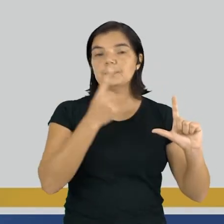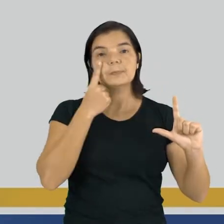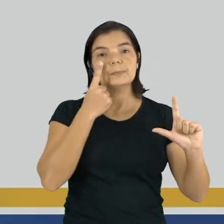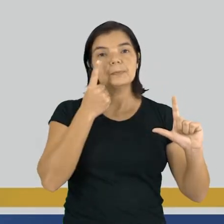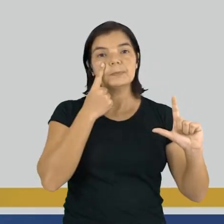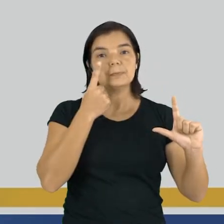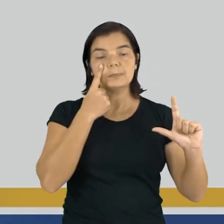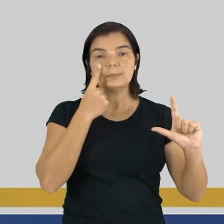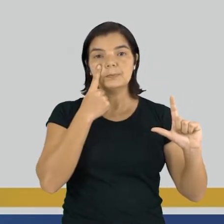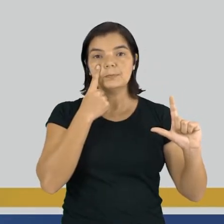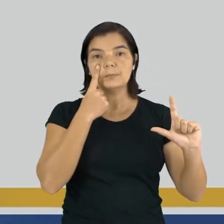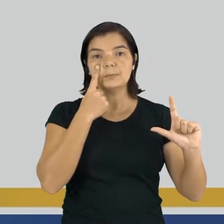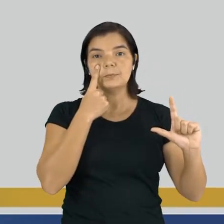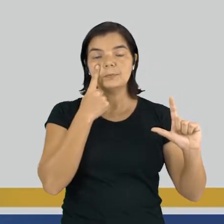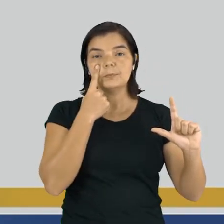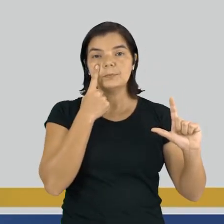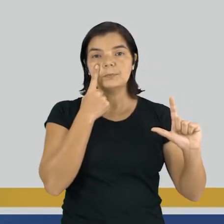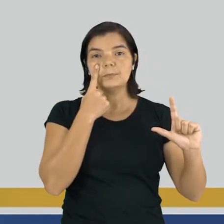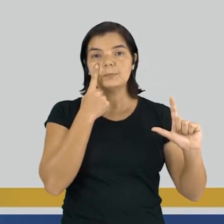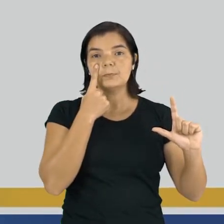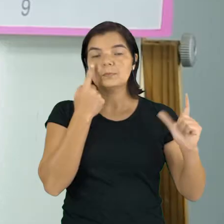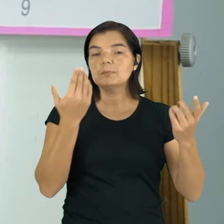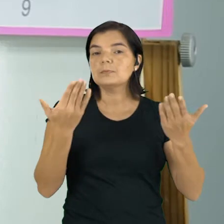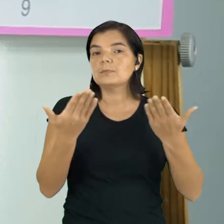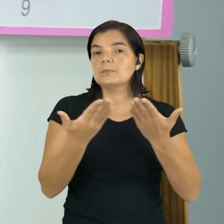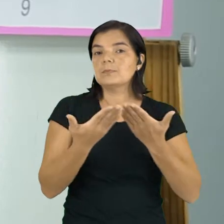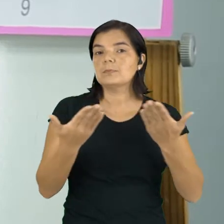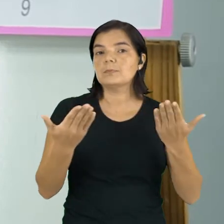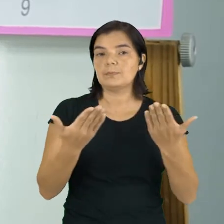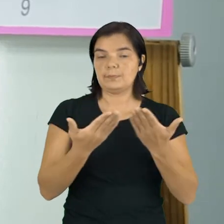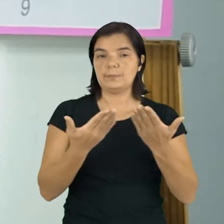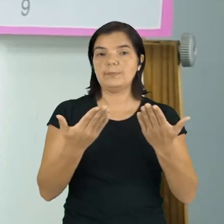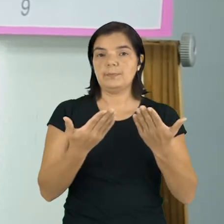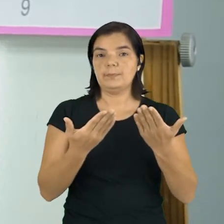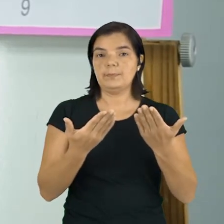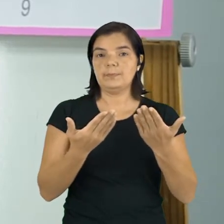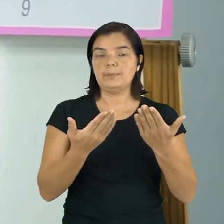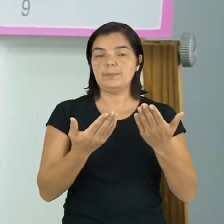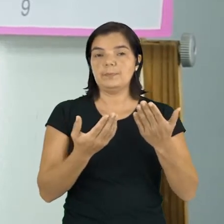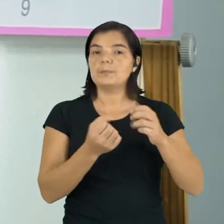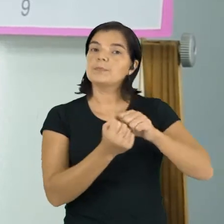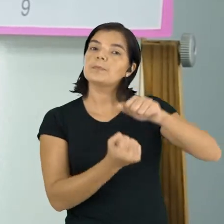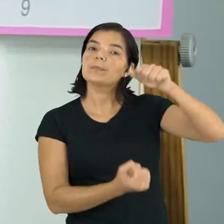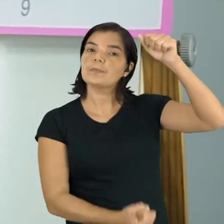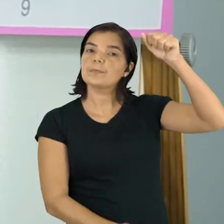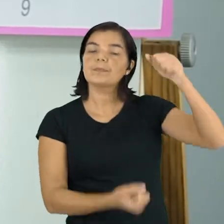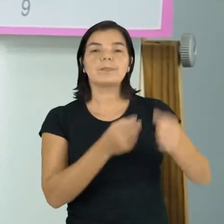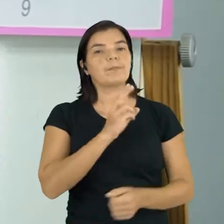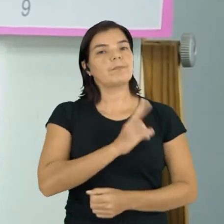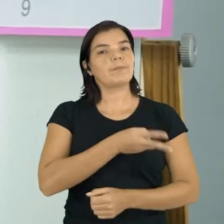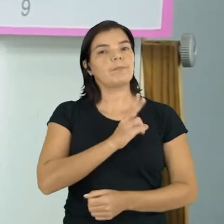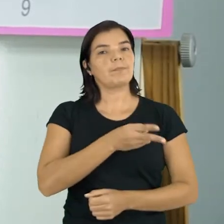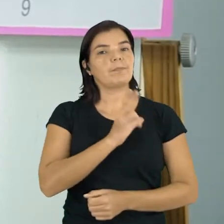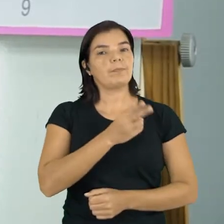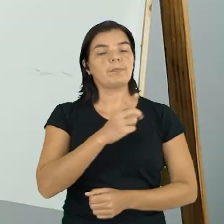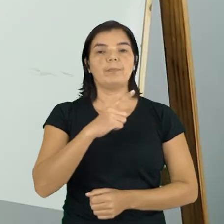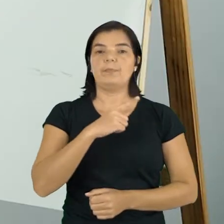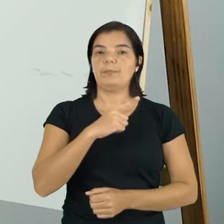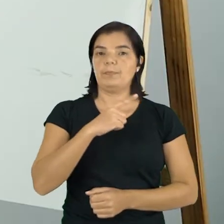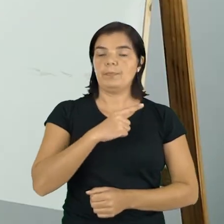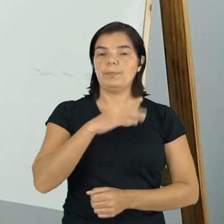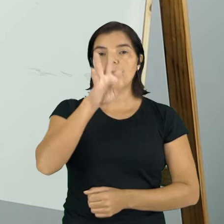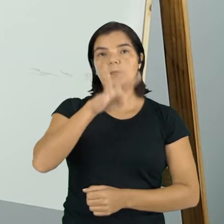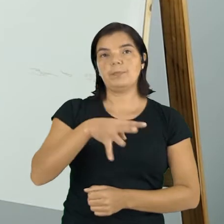que você venha comigo aqui, né, no quadro. A mesma tabela. Nós temos aqui